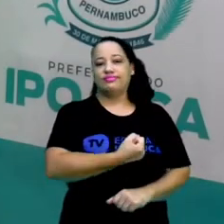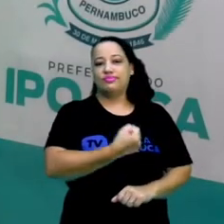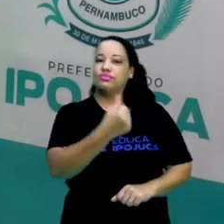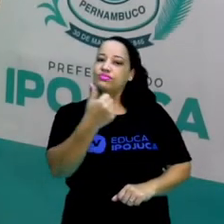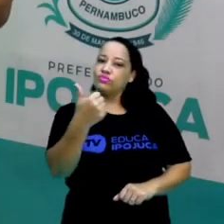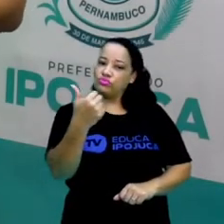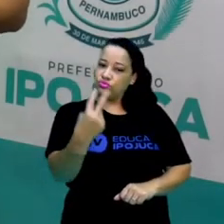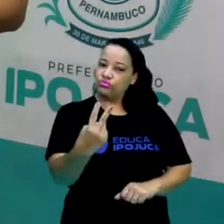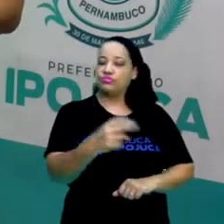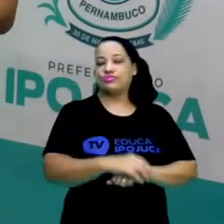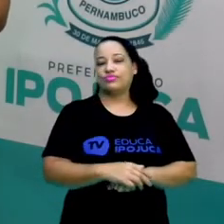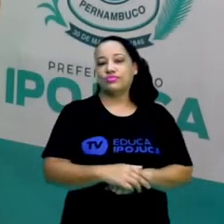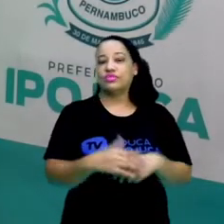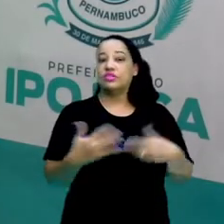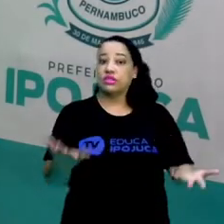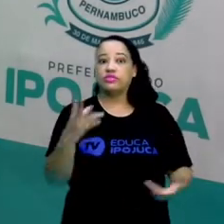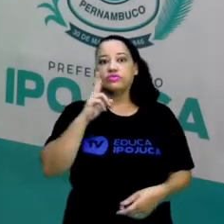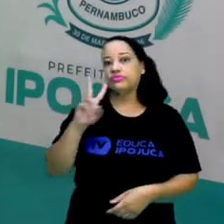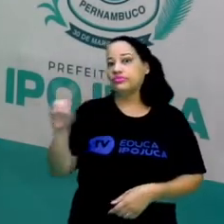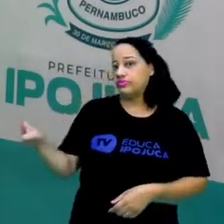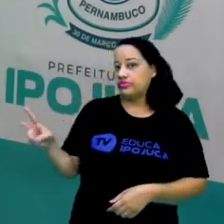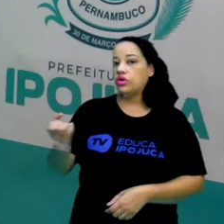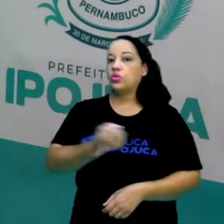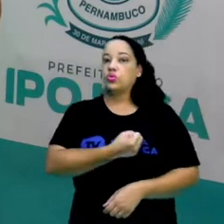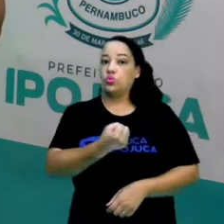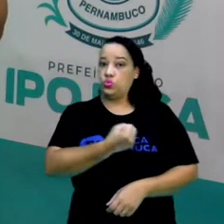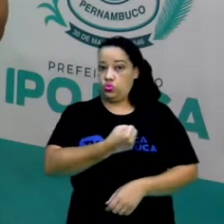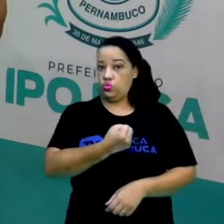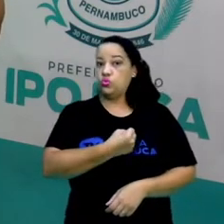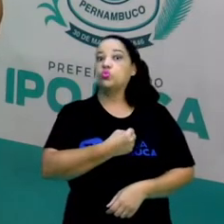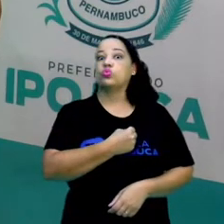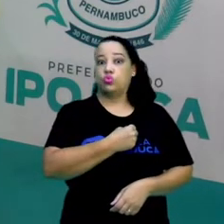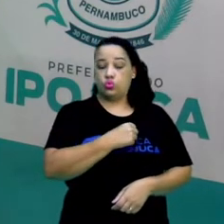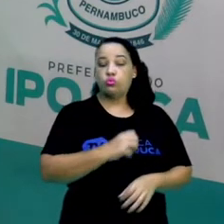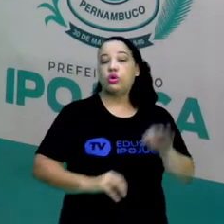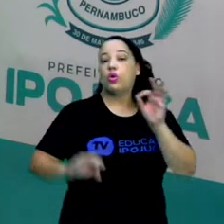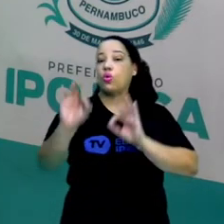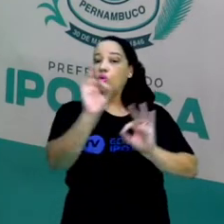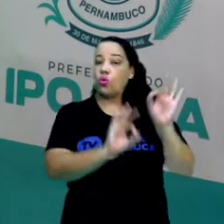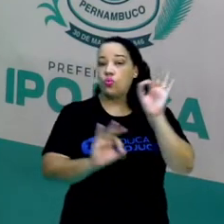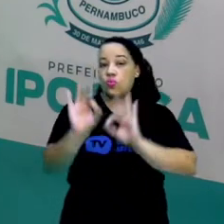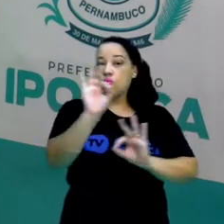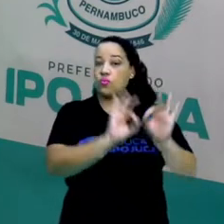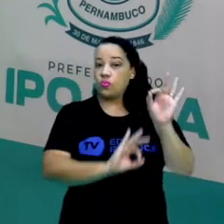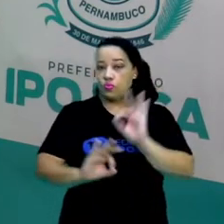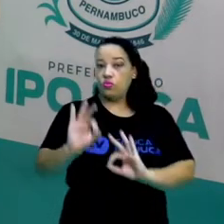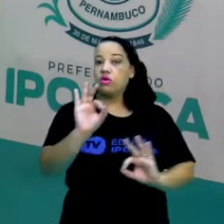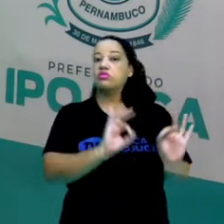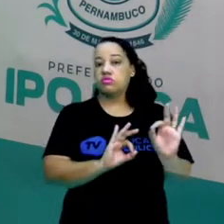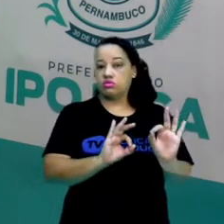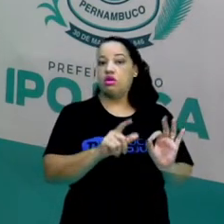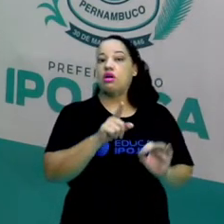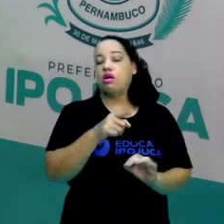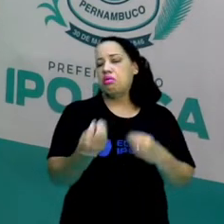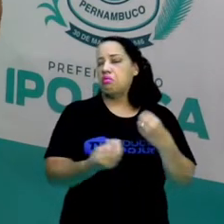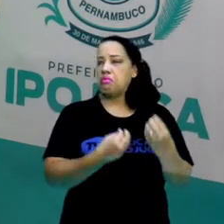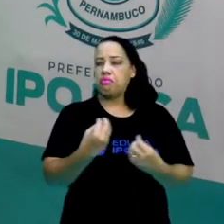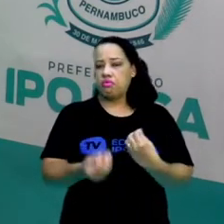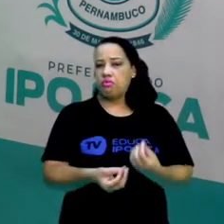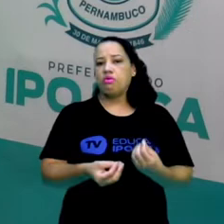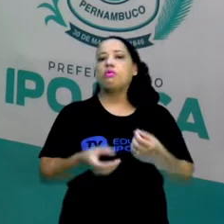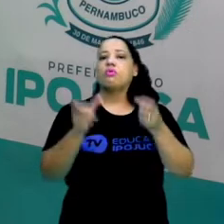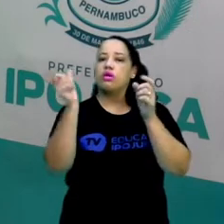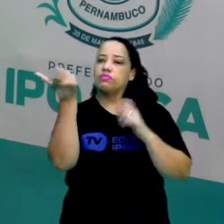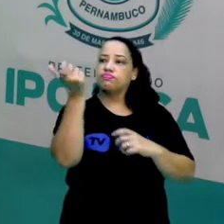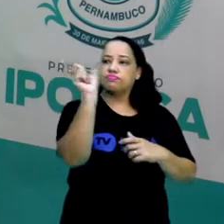visualizar. Então, eu quero que você visualize sempre o numeral fazendo a determinação dele. O que é de composição da centena, o que